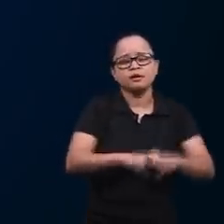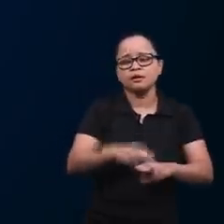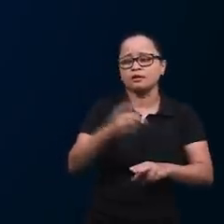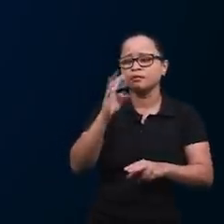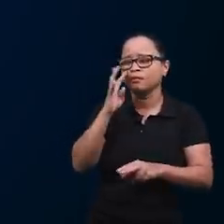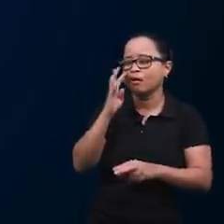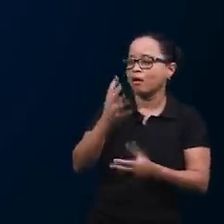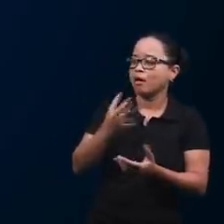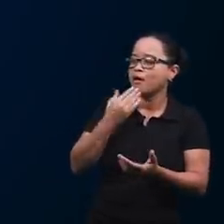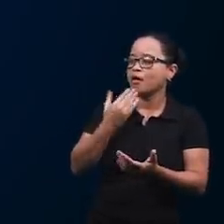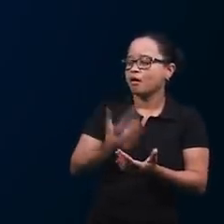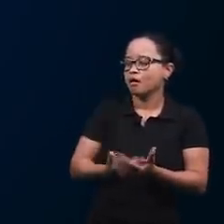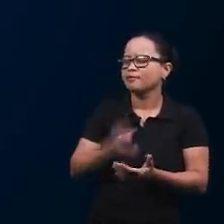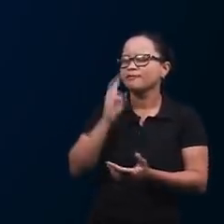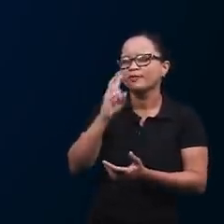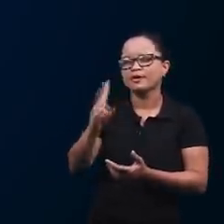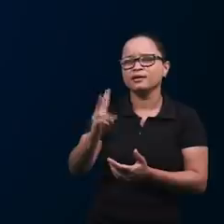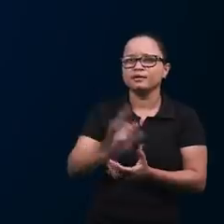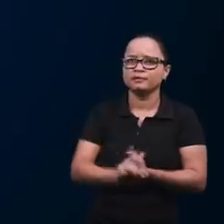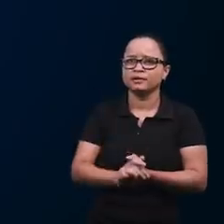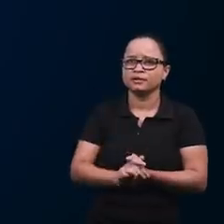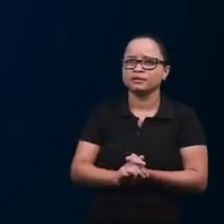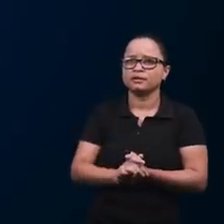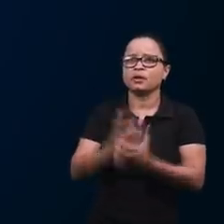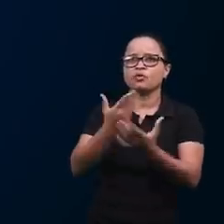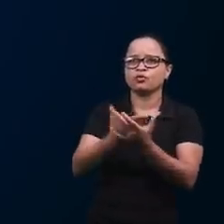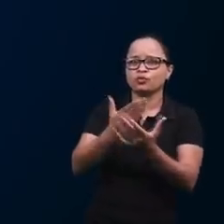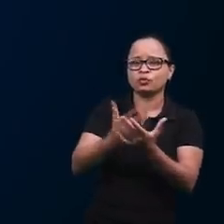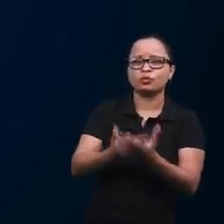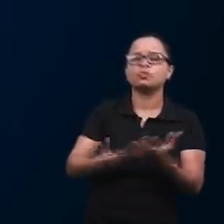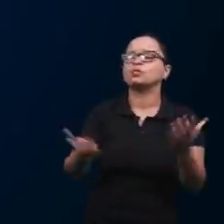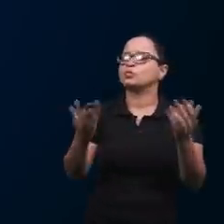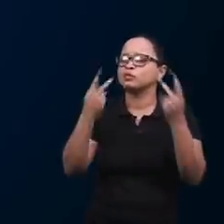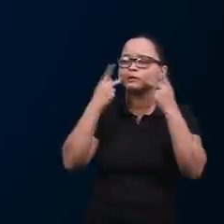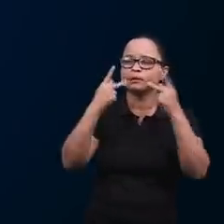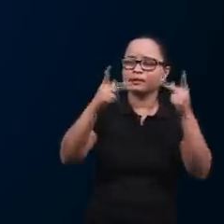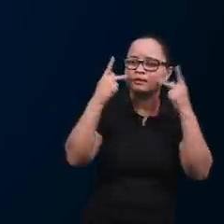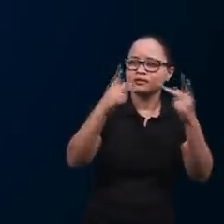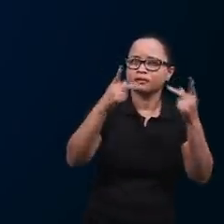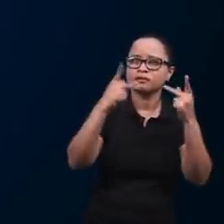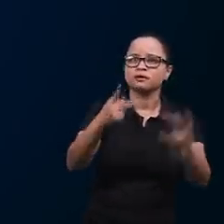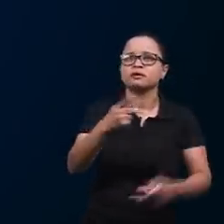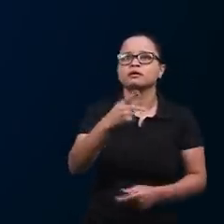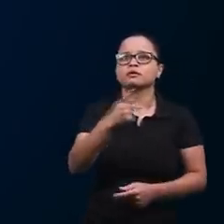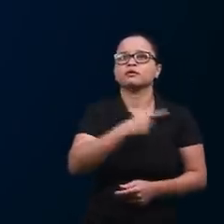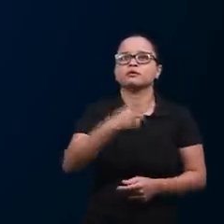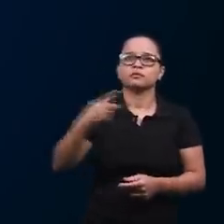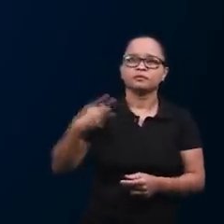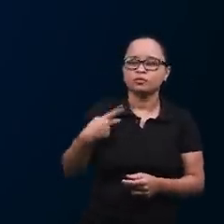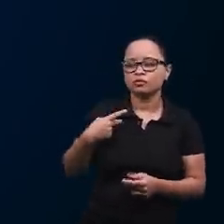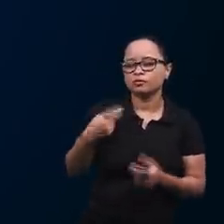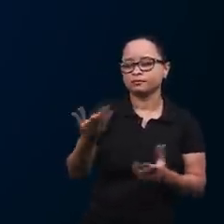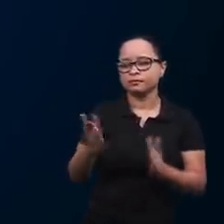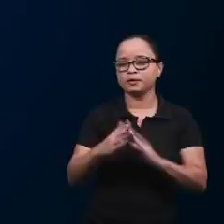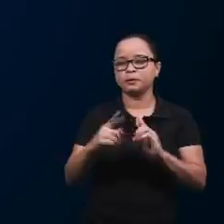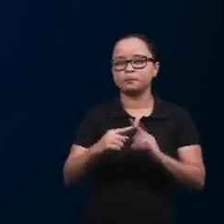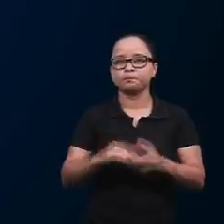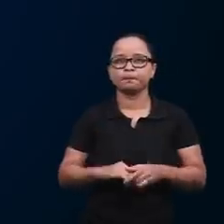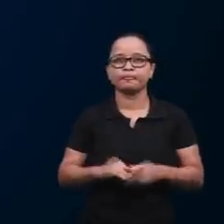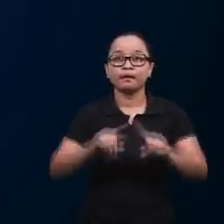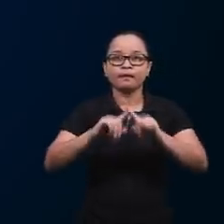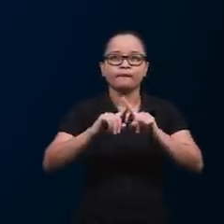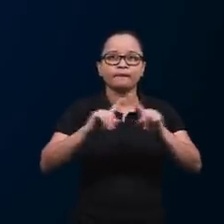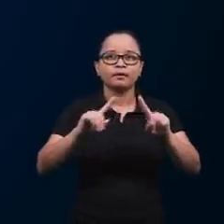assim porque porque dama a Peppa eu preparei Fábio parceiro de